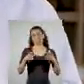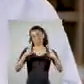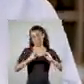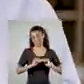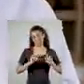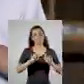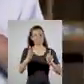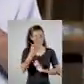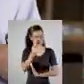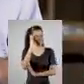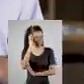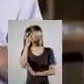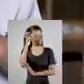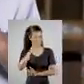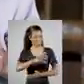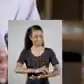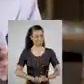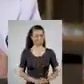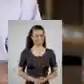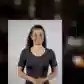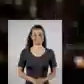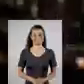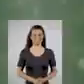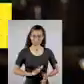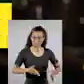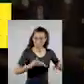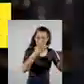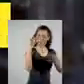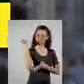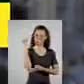precisam trabalhar. Mas isso tem solução.